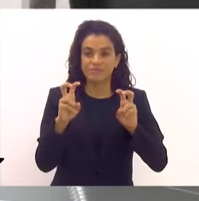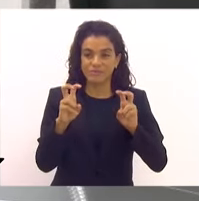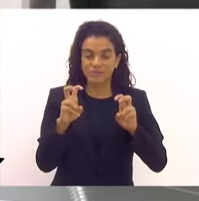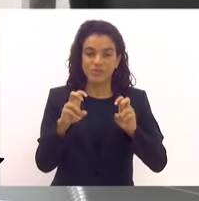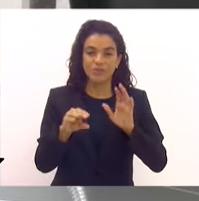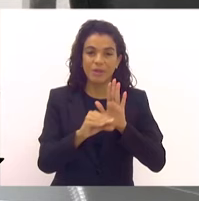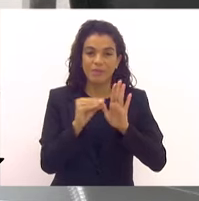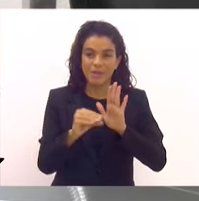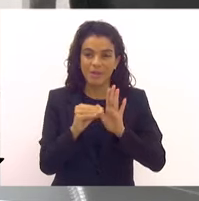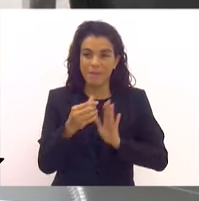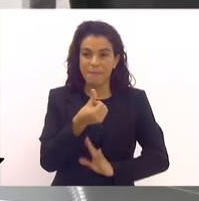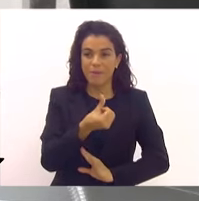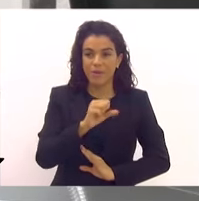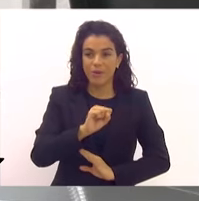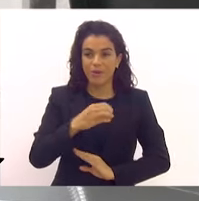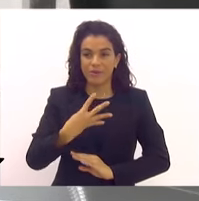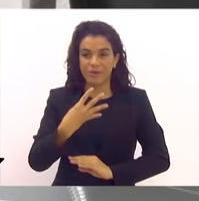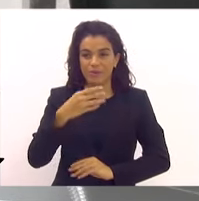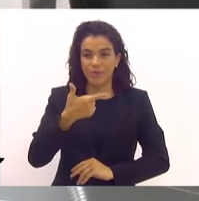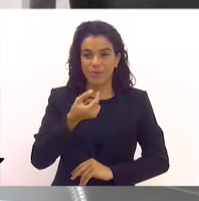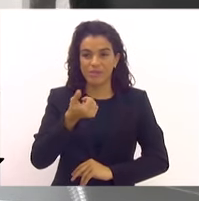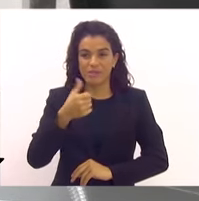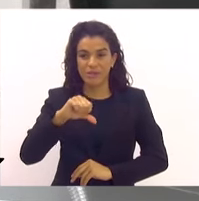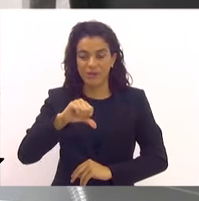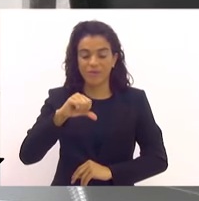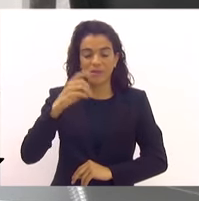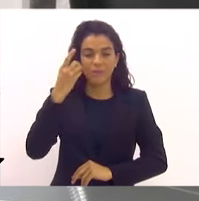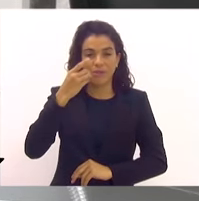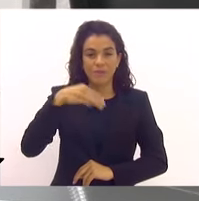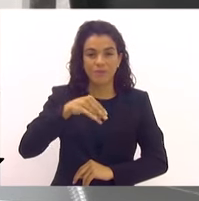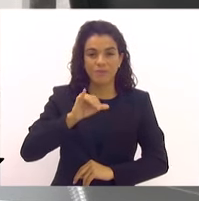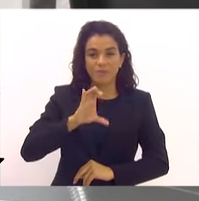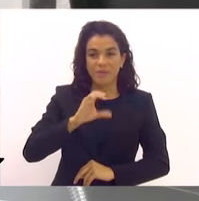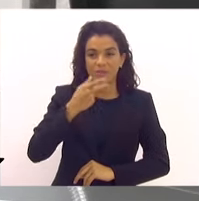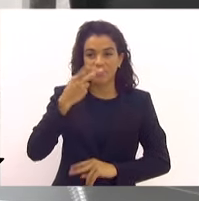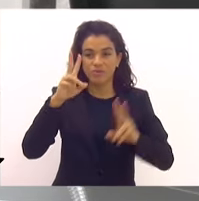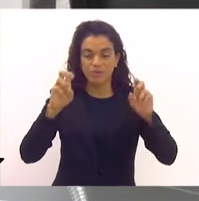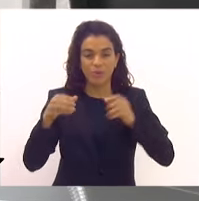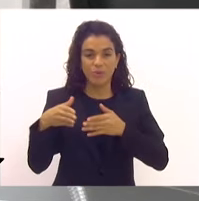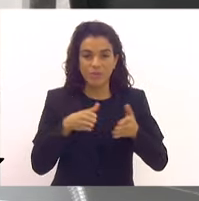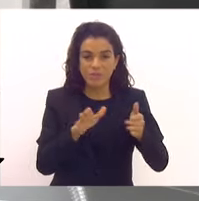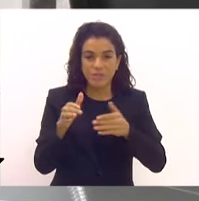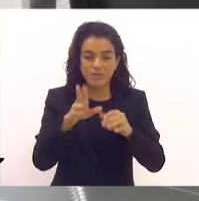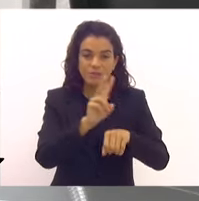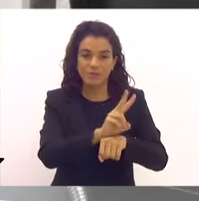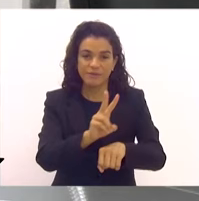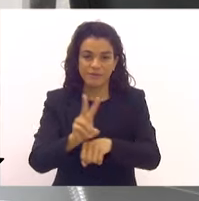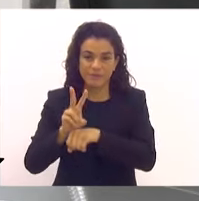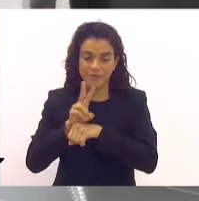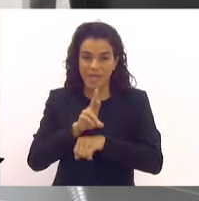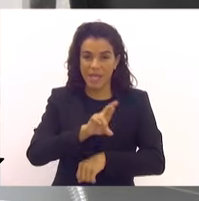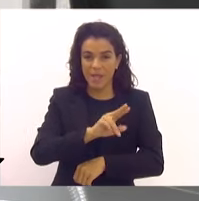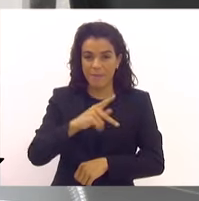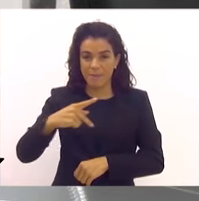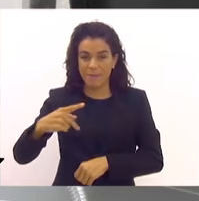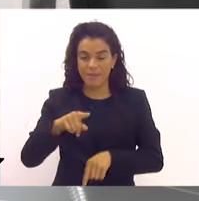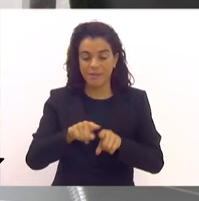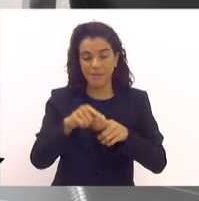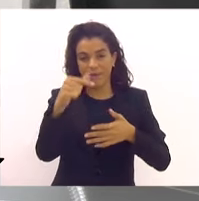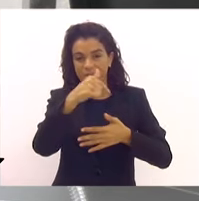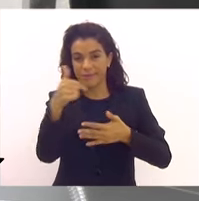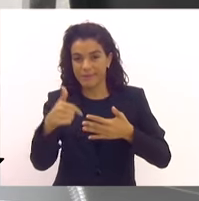plenário ao projeto de lei 684 de 2019, de autoria do deputado Carlos Mink, que dispõe sobre os rios de preservação permanente, RPP, e da